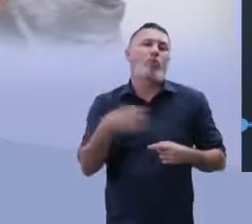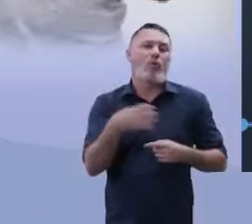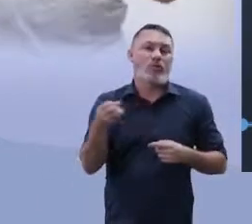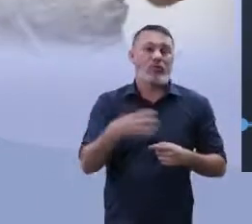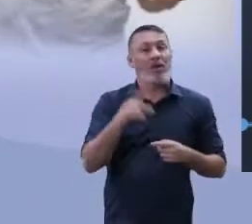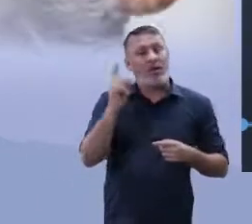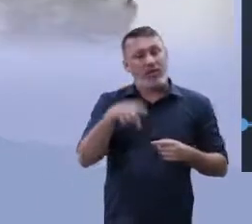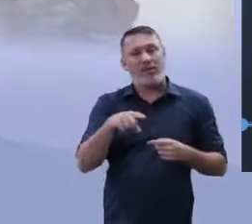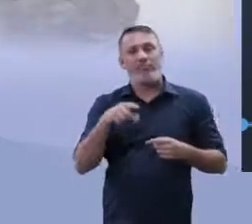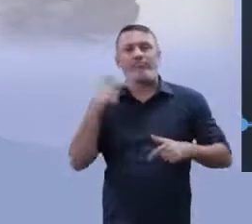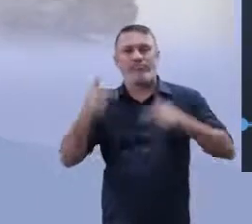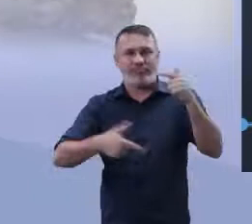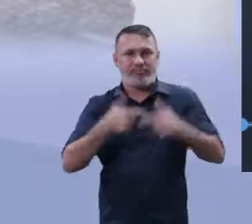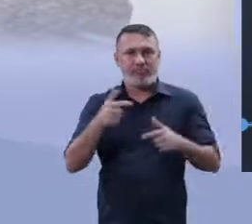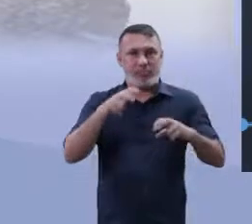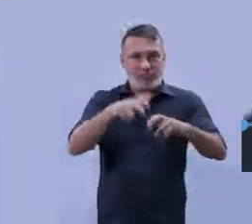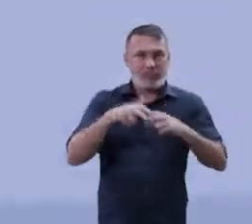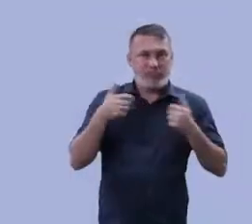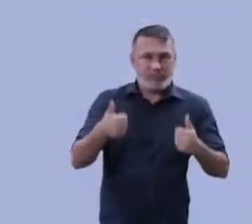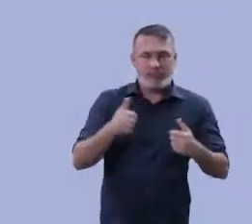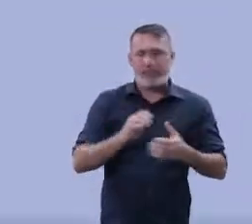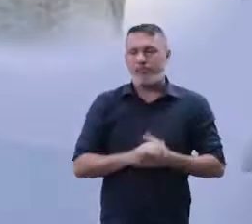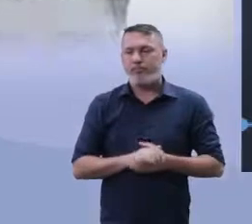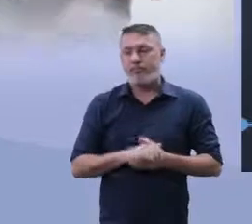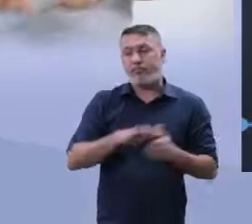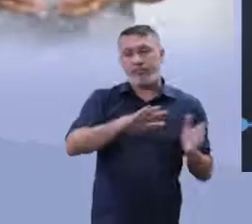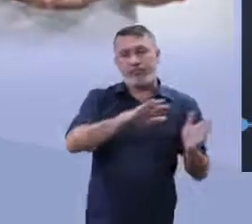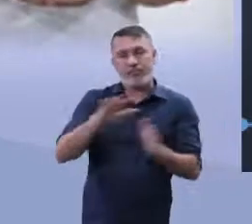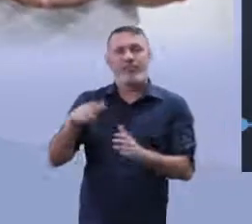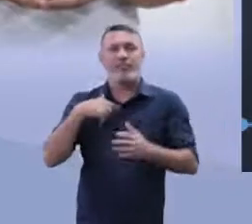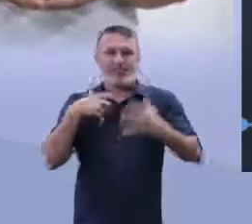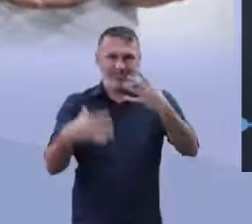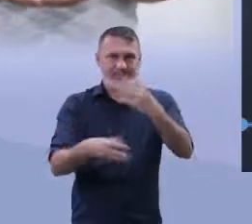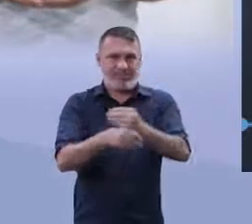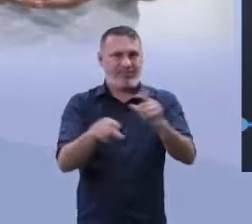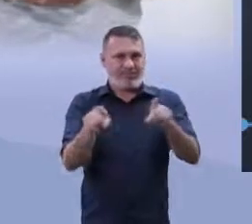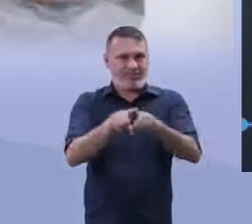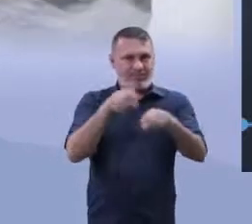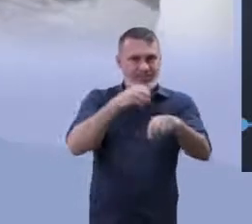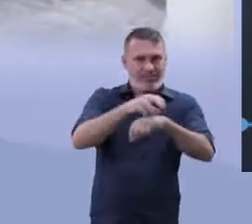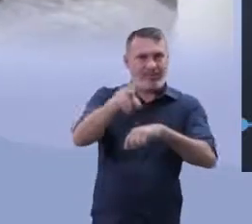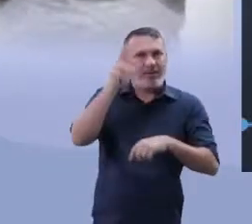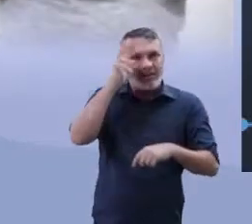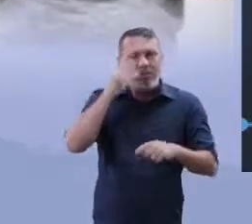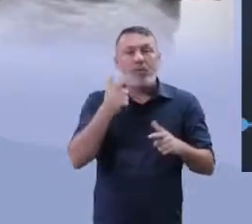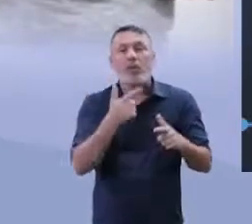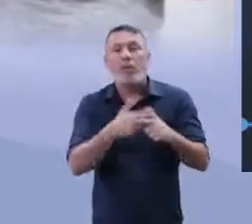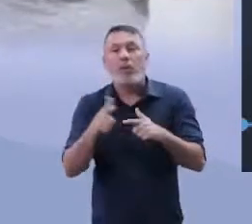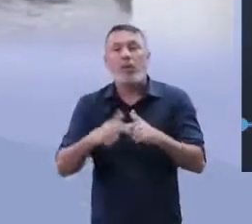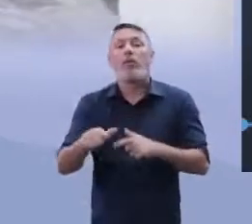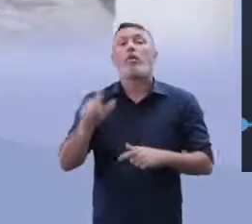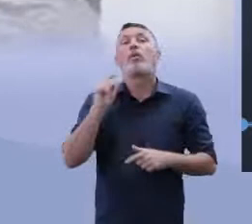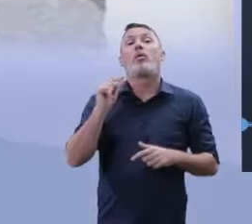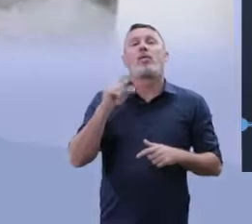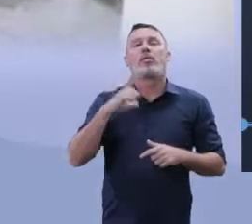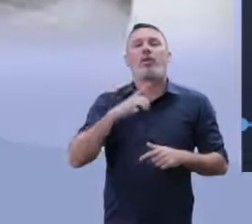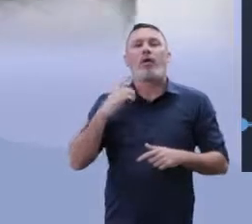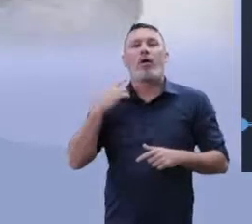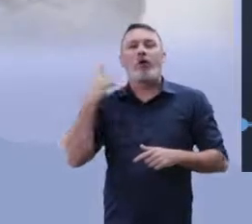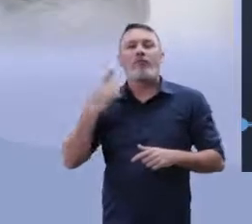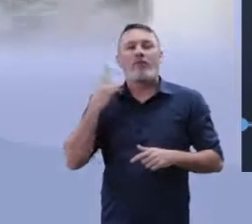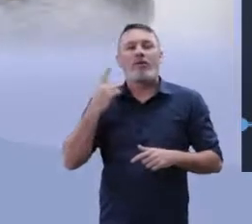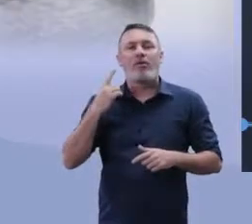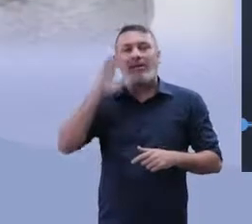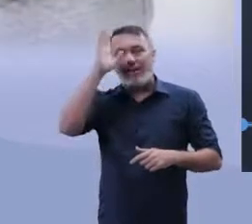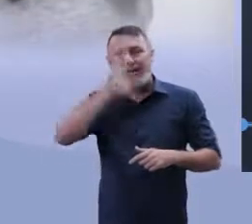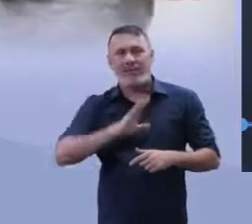sociedade através dessas atividades. E como eu falei com vocês, se nós temos aquele problema, né, de ausência de defensoria pública,